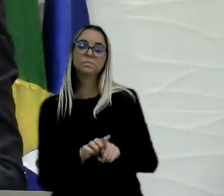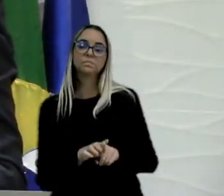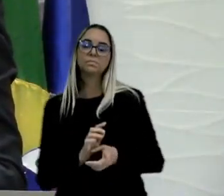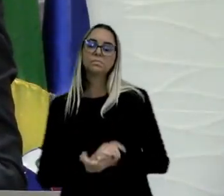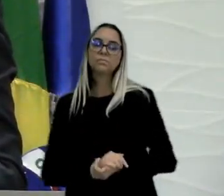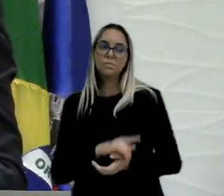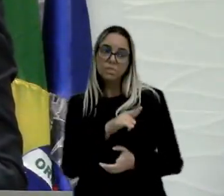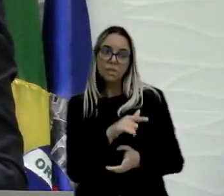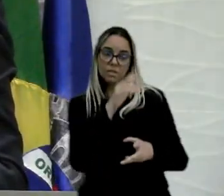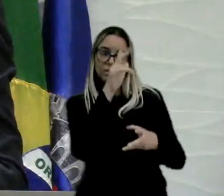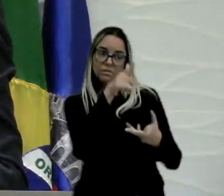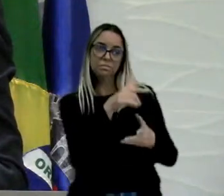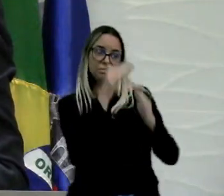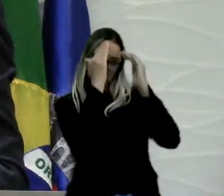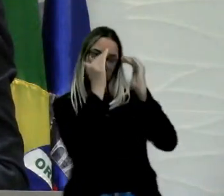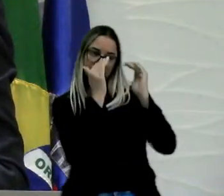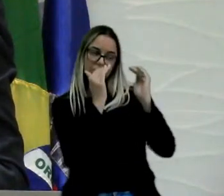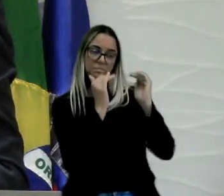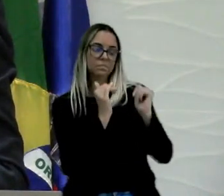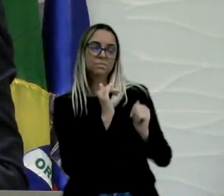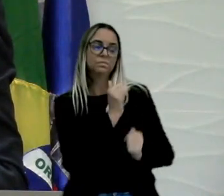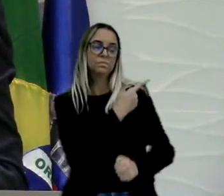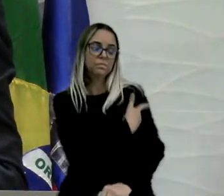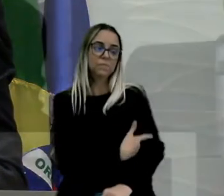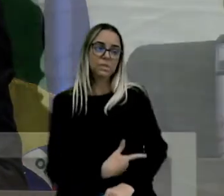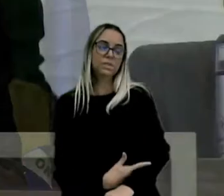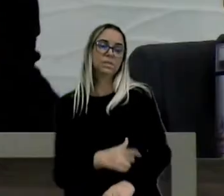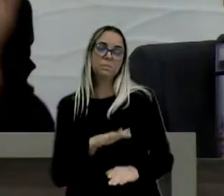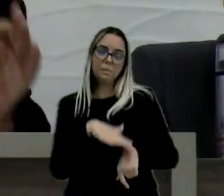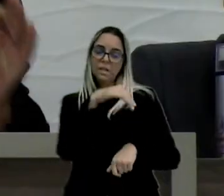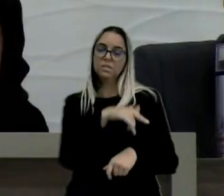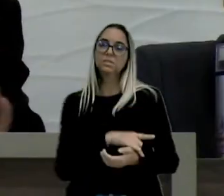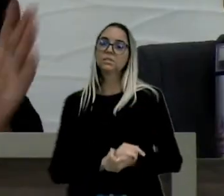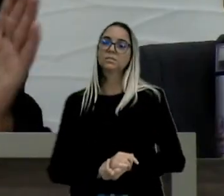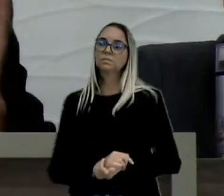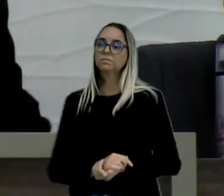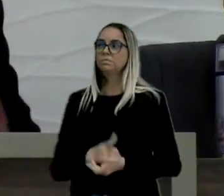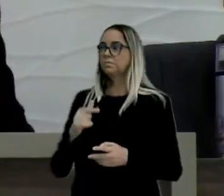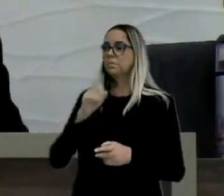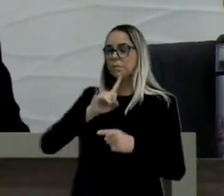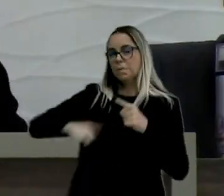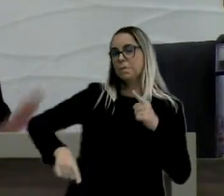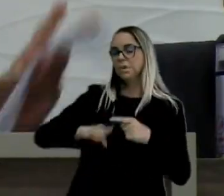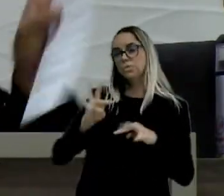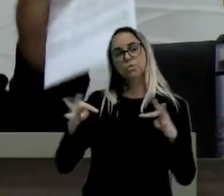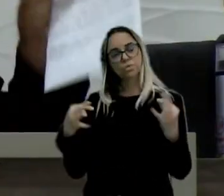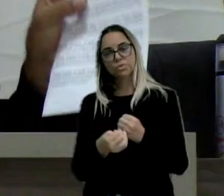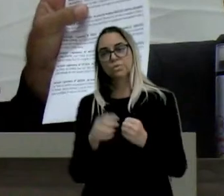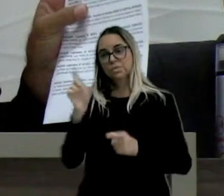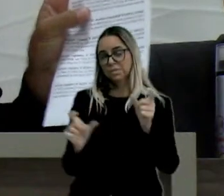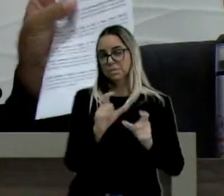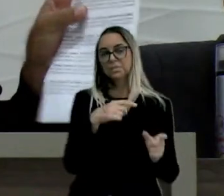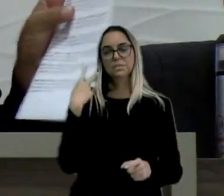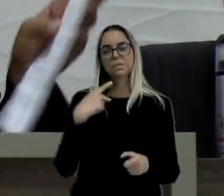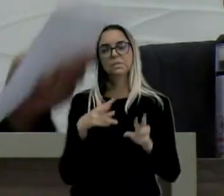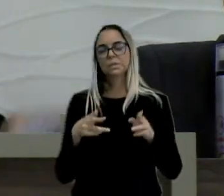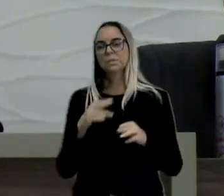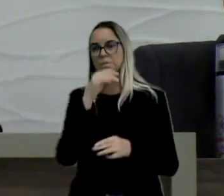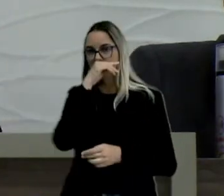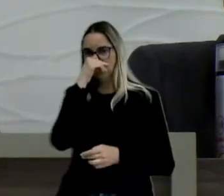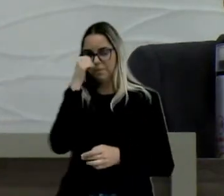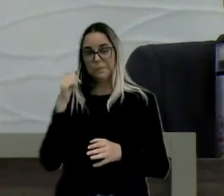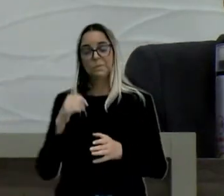o senhor é mais mal educado do que ele proibir um de falar tem que proibir todos o senhor é mais mal educado que discut requerimento discuta o